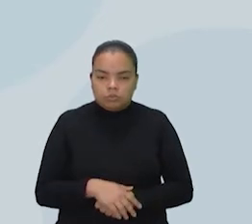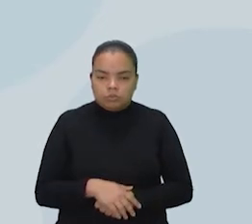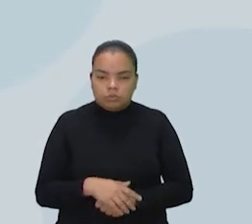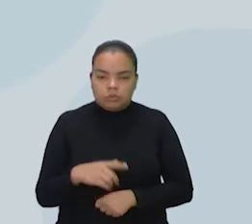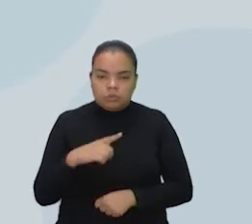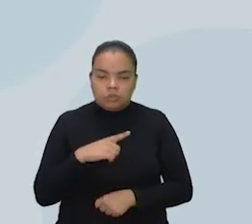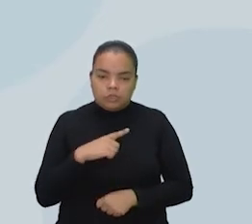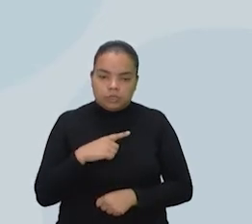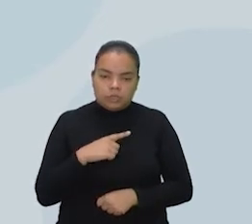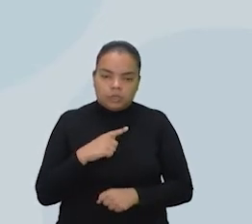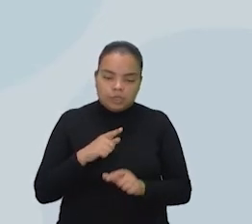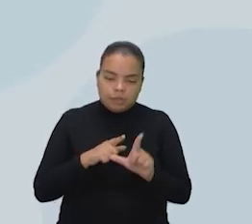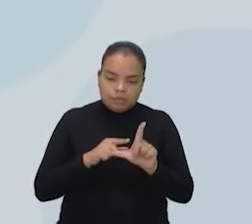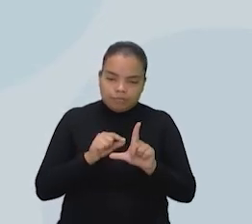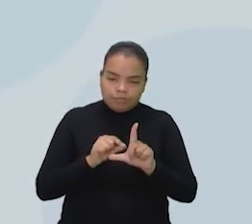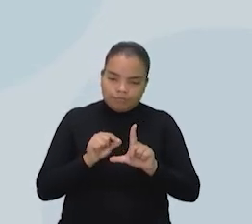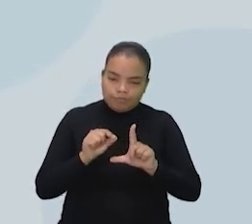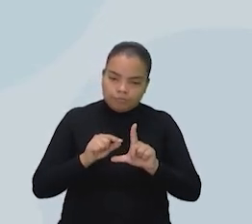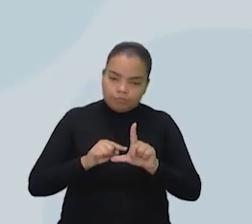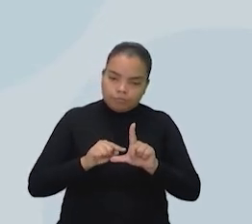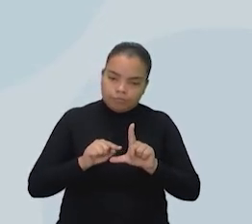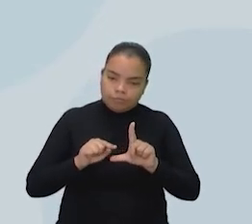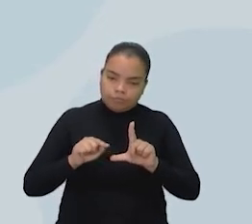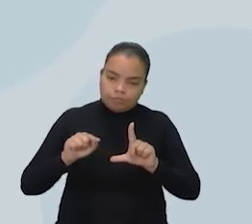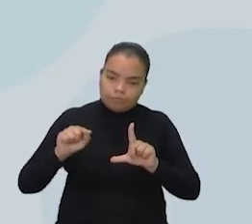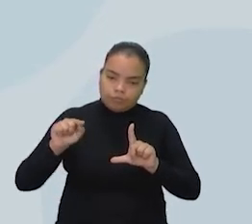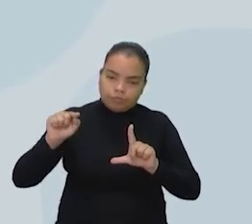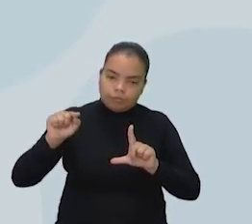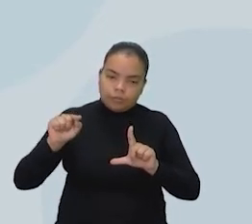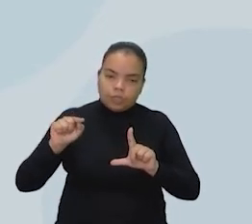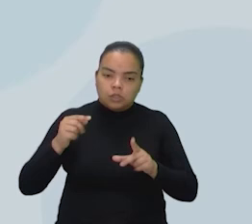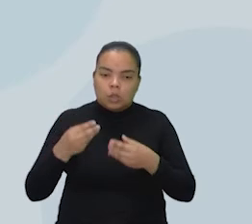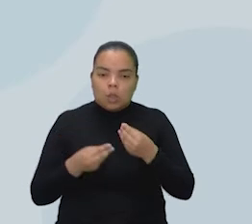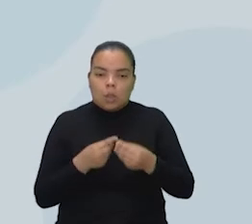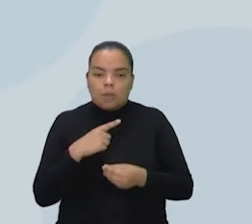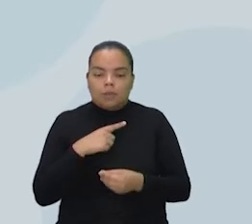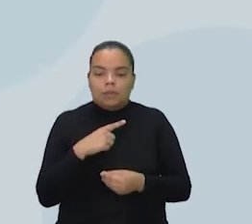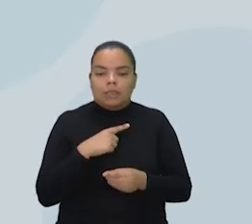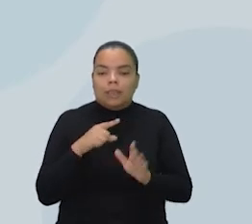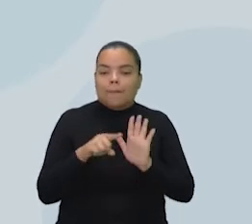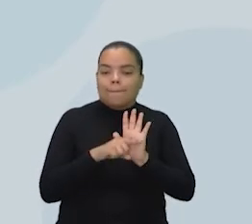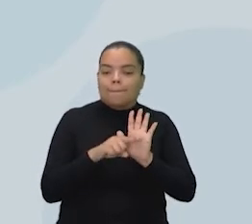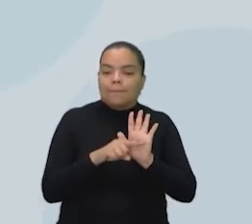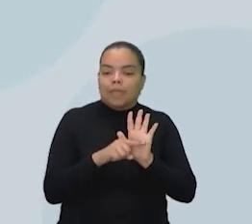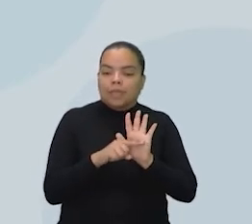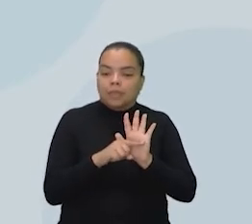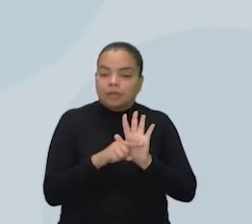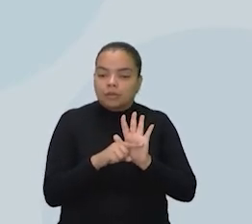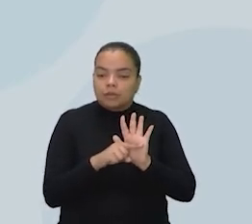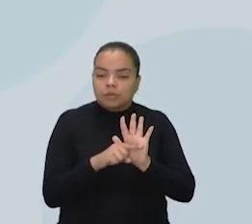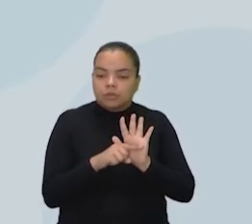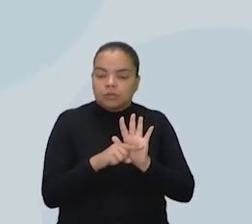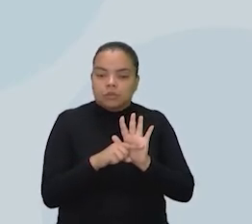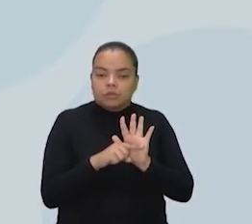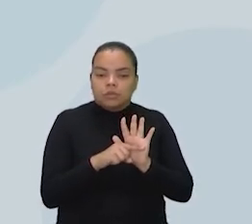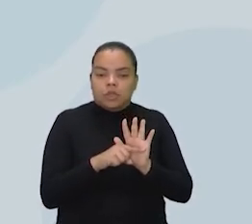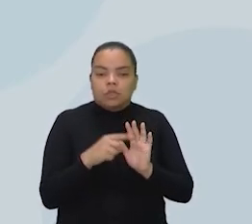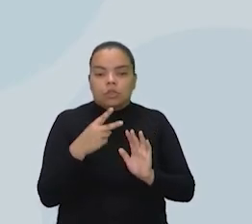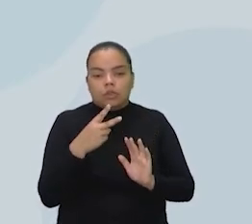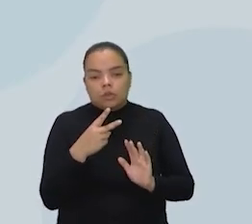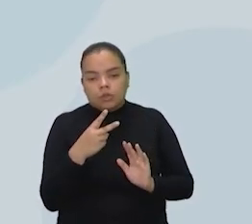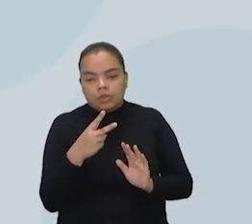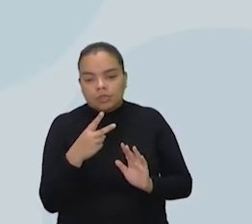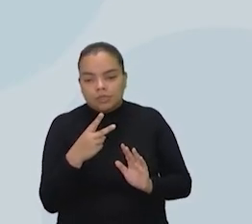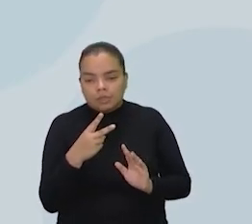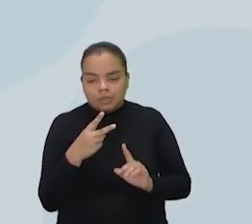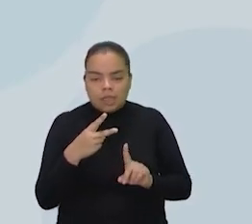que ser crescente, mas cuidado, gente, ó, como tem esse sinal de menos, a gente sabe que o número, por exemplo, 2 elevado a